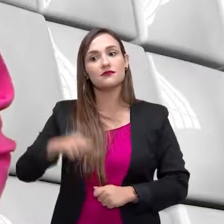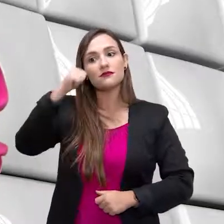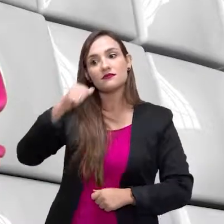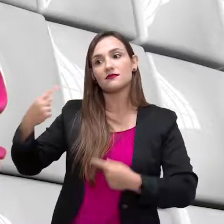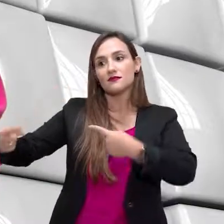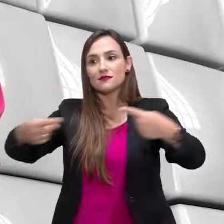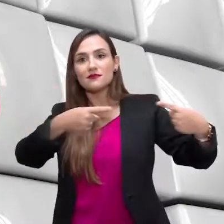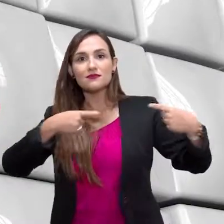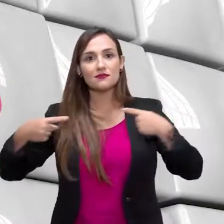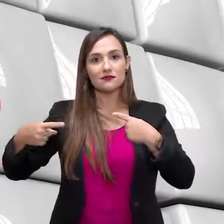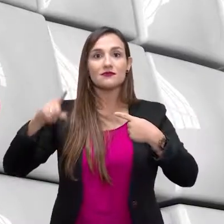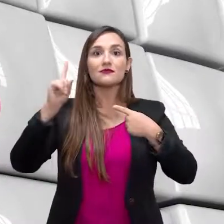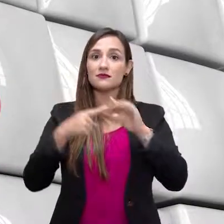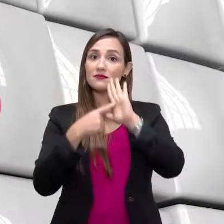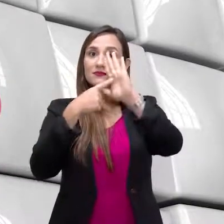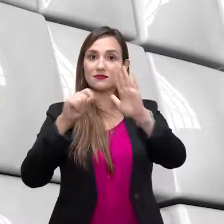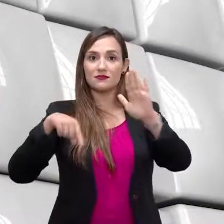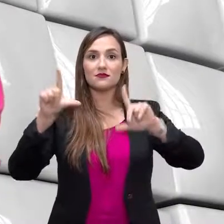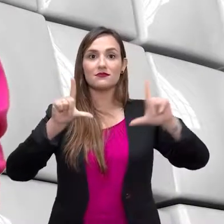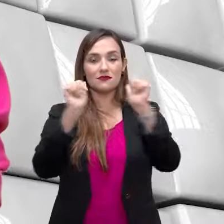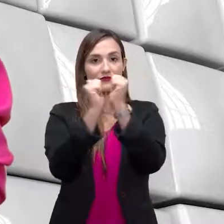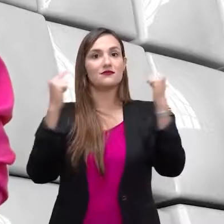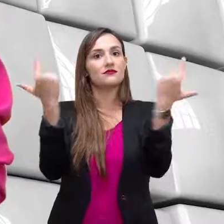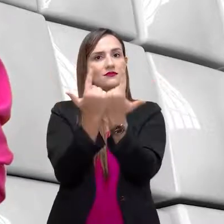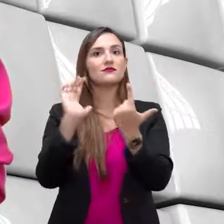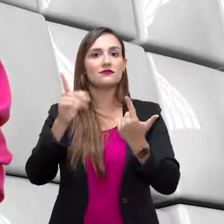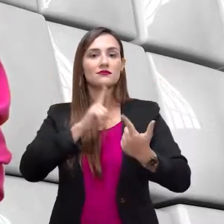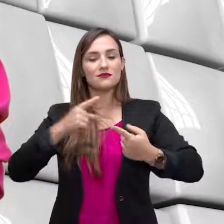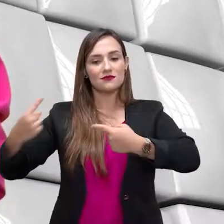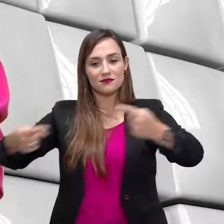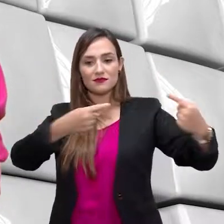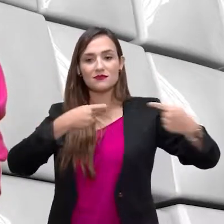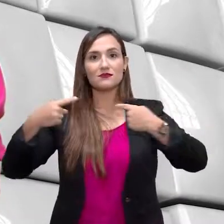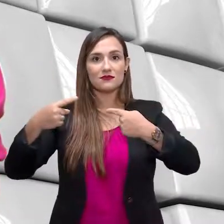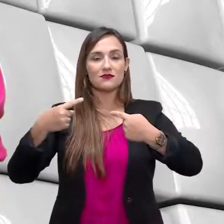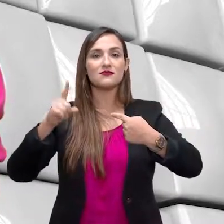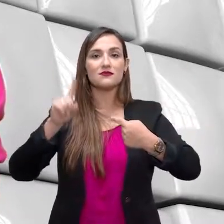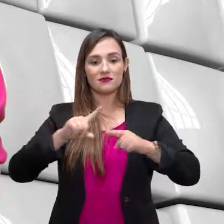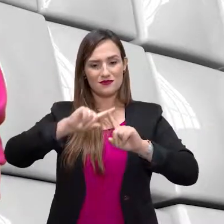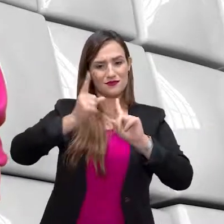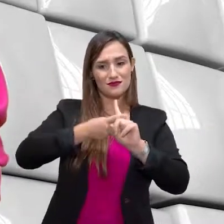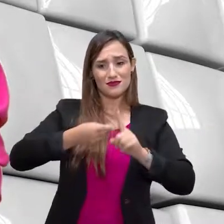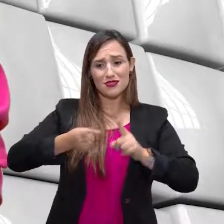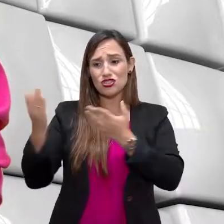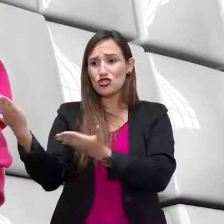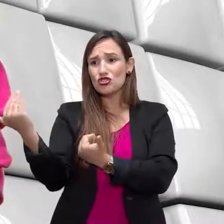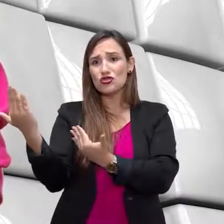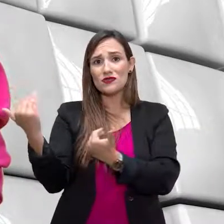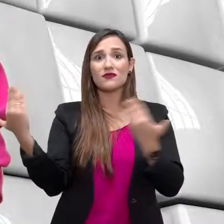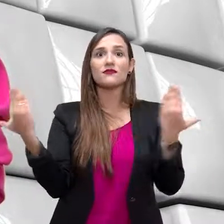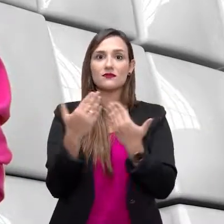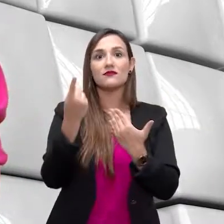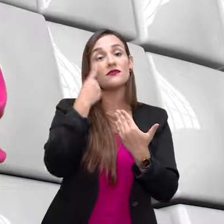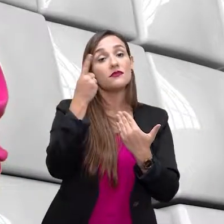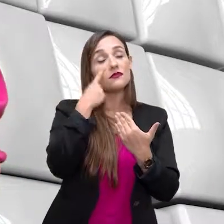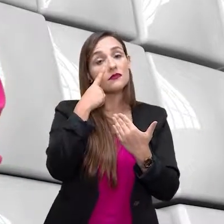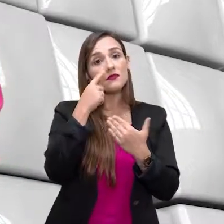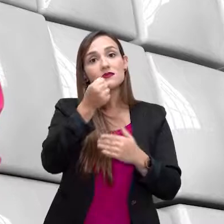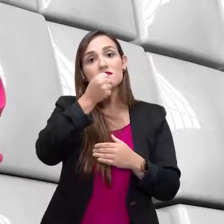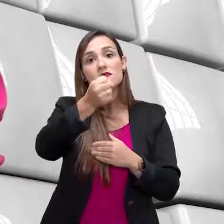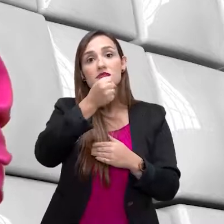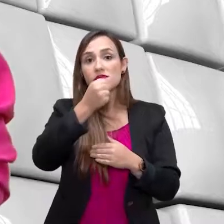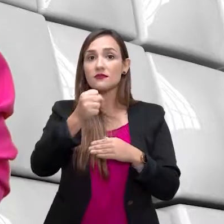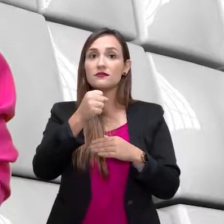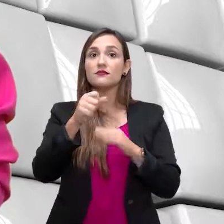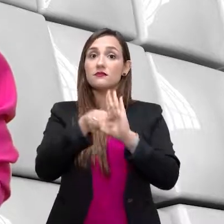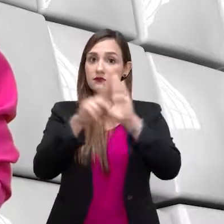edição do Mulheres em Debate, em exibição na grade da TV Assembleia, discute a gravidez na adolescência. Vamos acompanhar